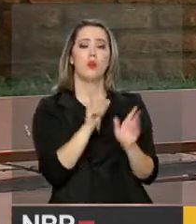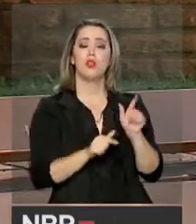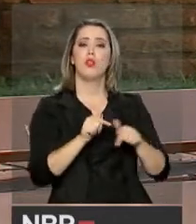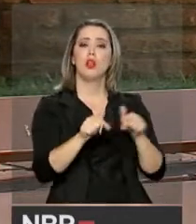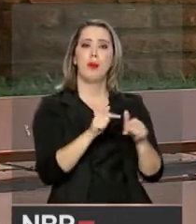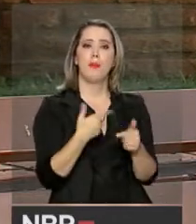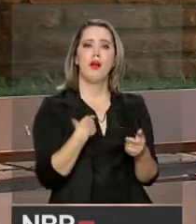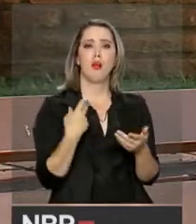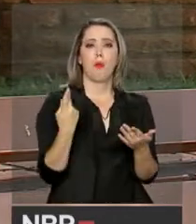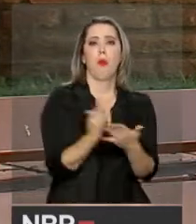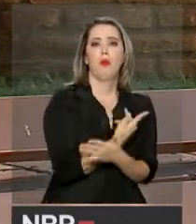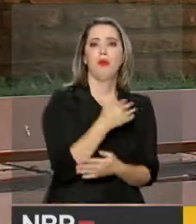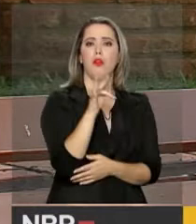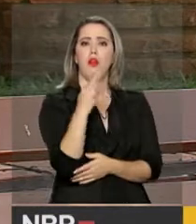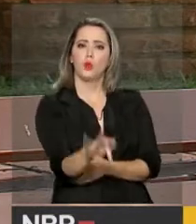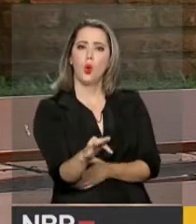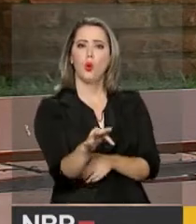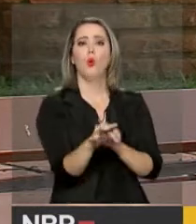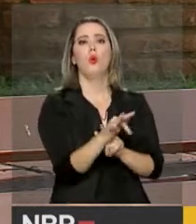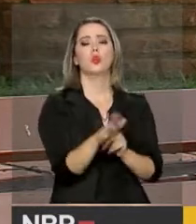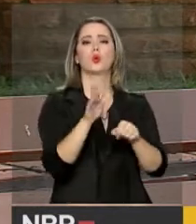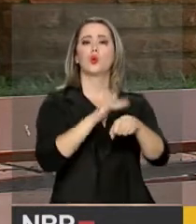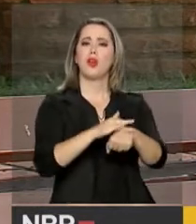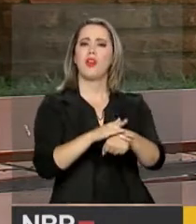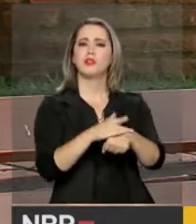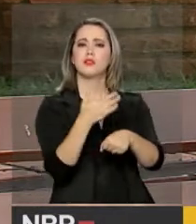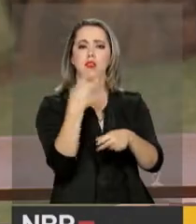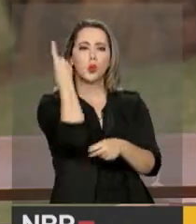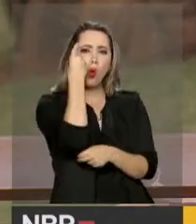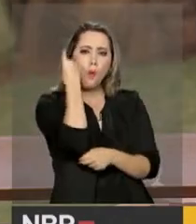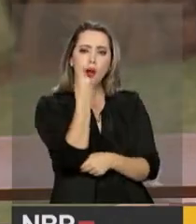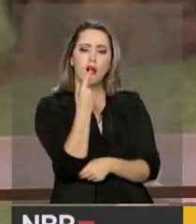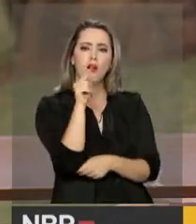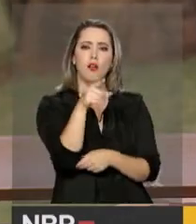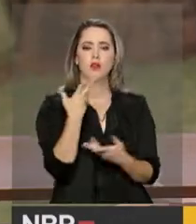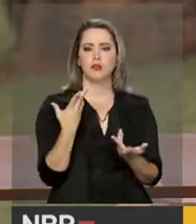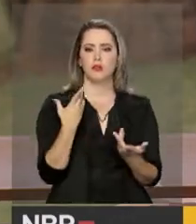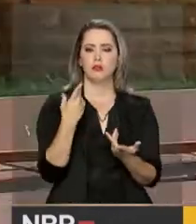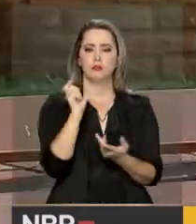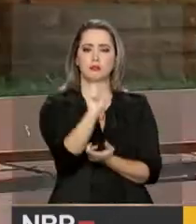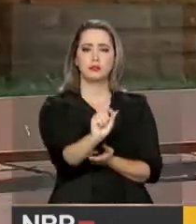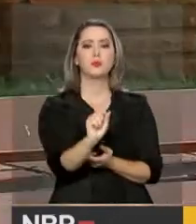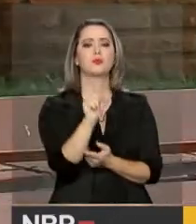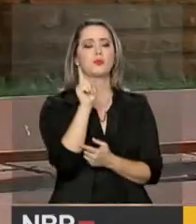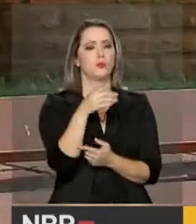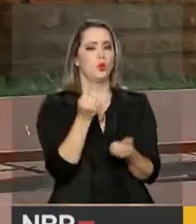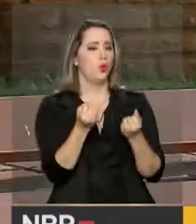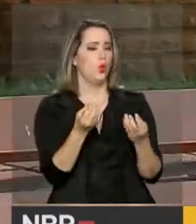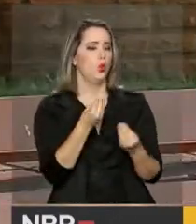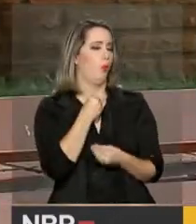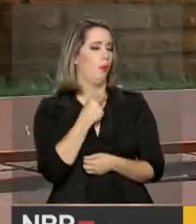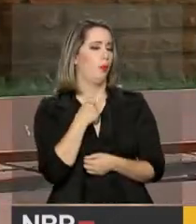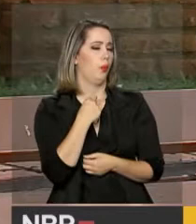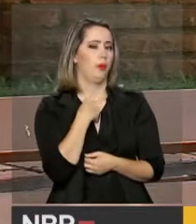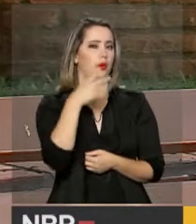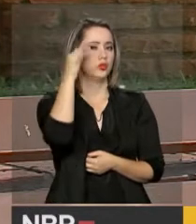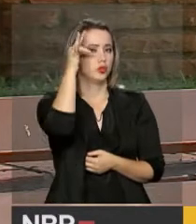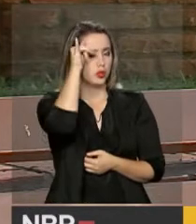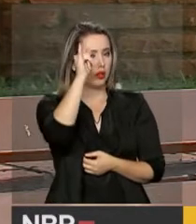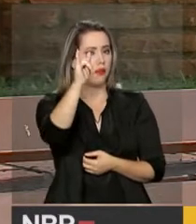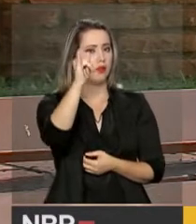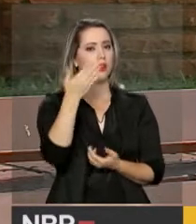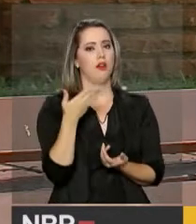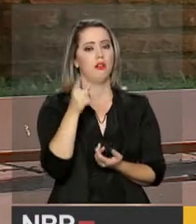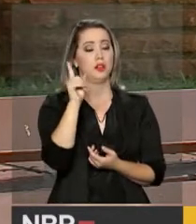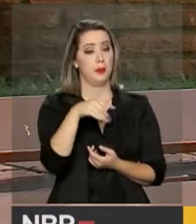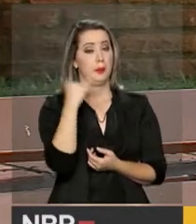se machucar, se acidentar ou adoecer, como se já fizesse parte disso. Da rotina, né? E não pudesse, né, ser evitado. Então é muito importante